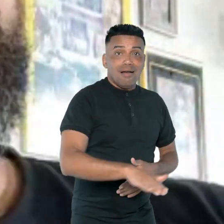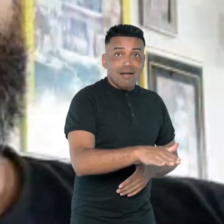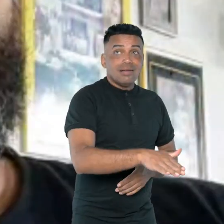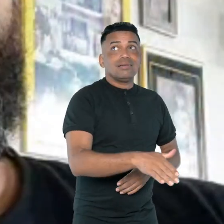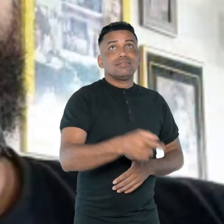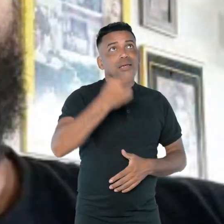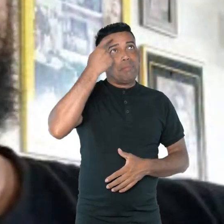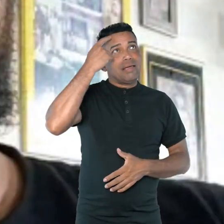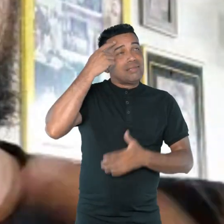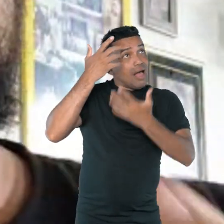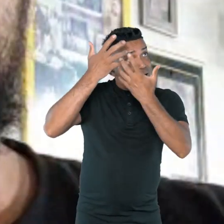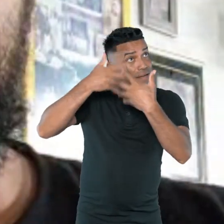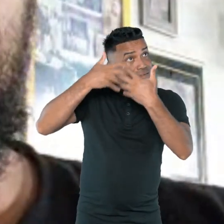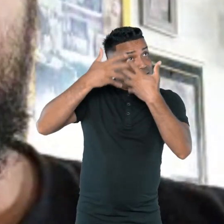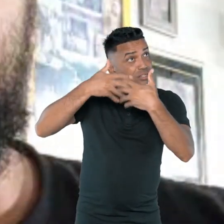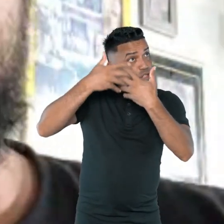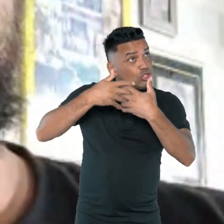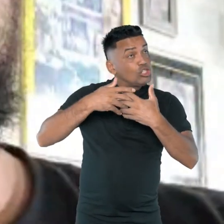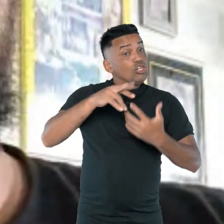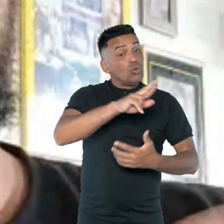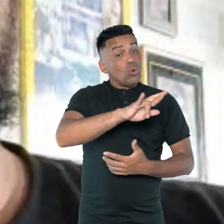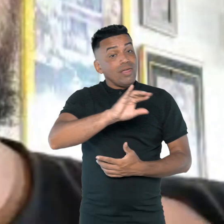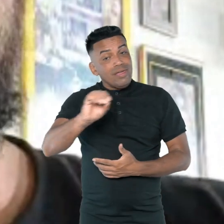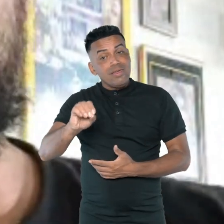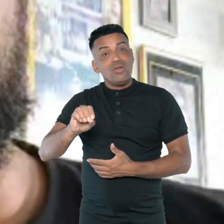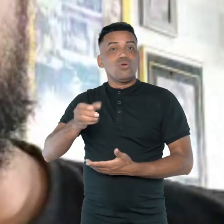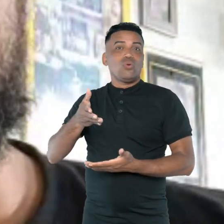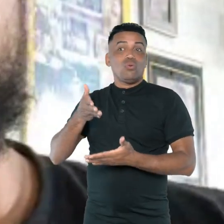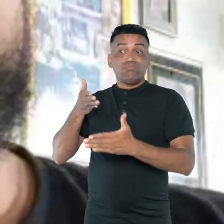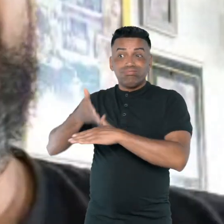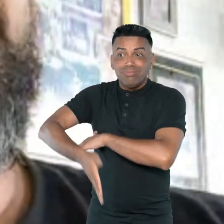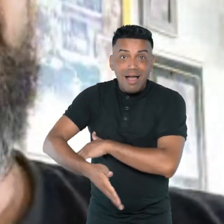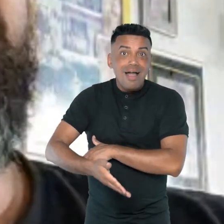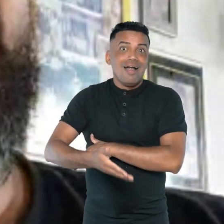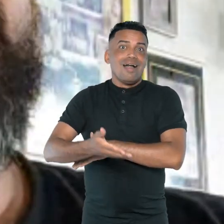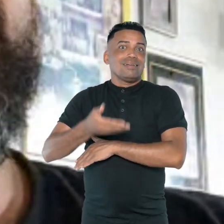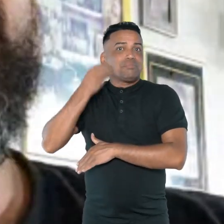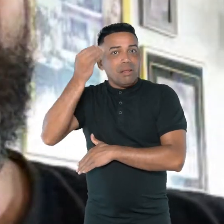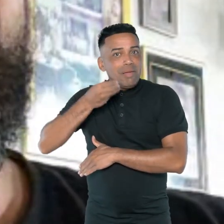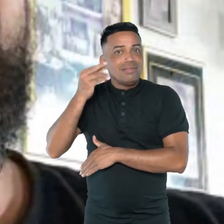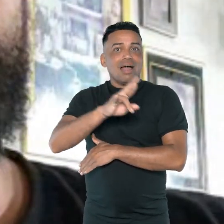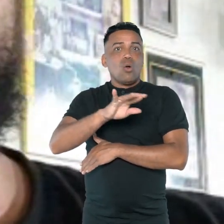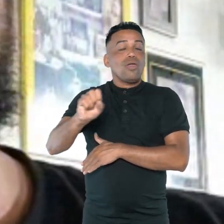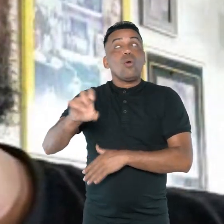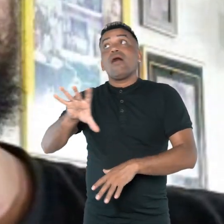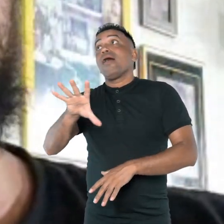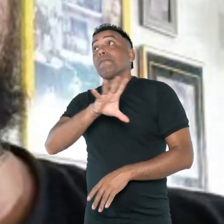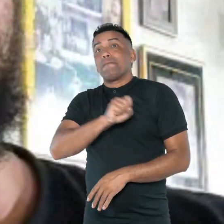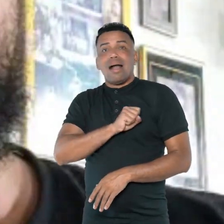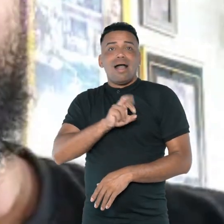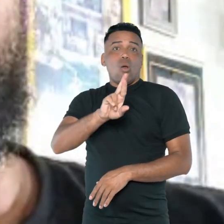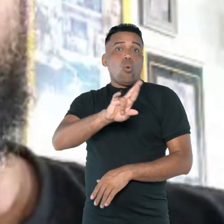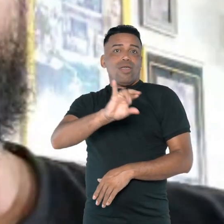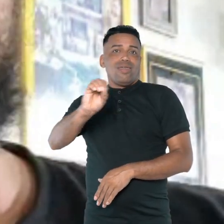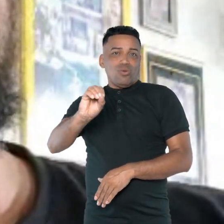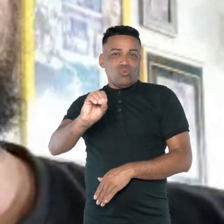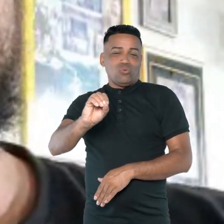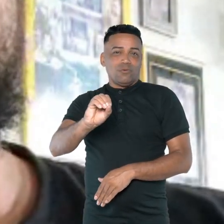Rio, a vivenciar o Rio e a amar o Rio. Mas eu tinha que